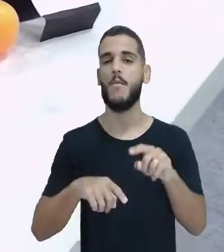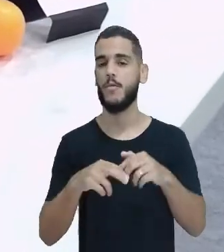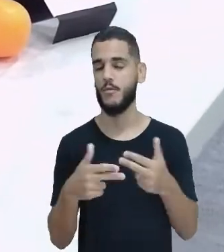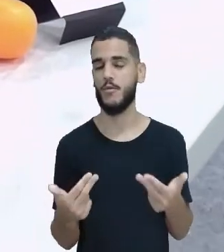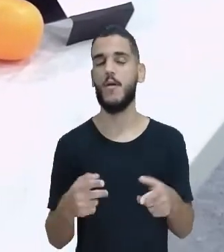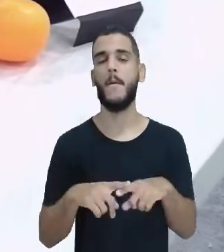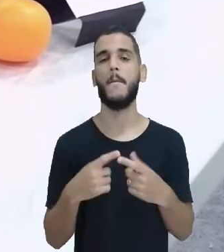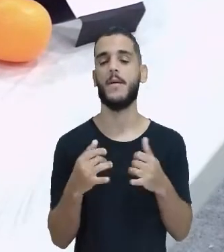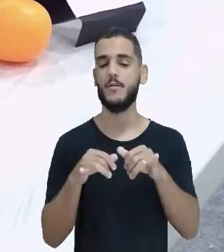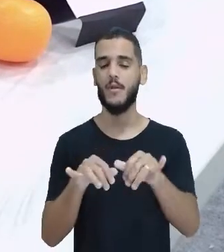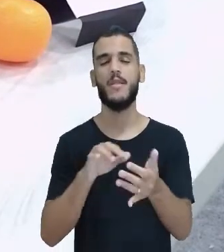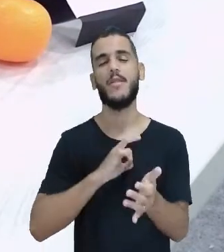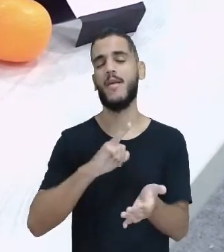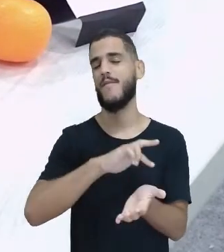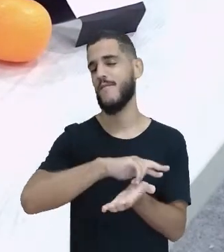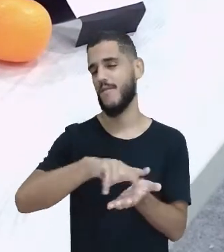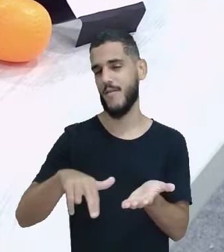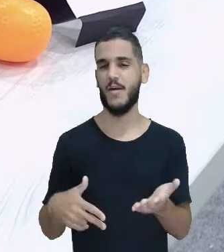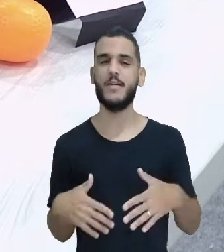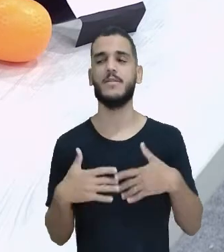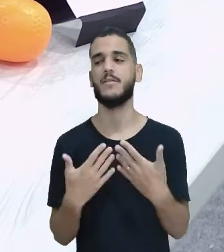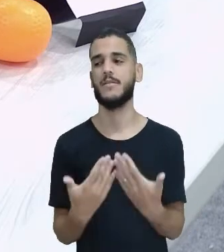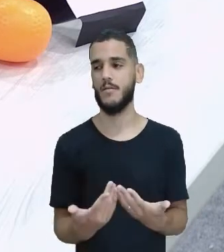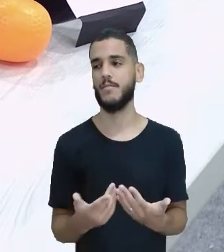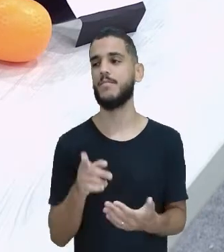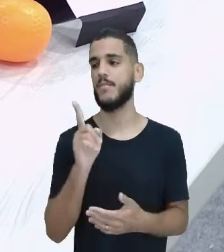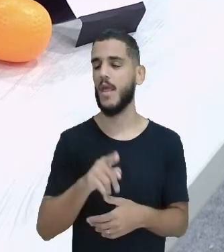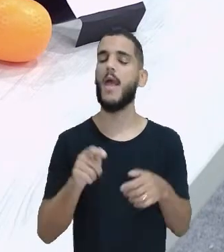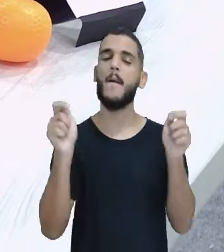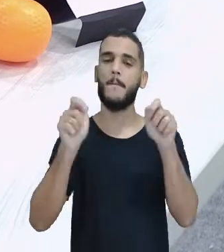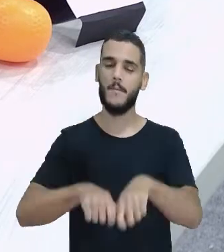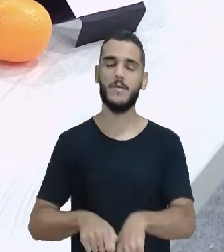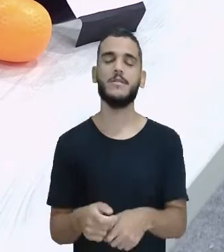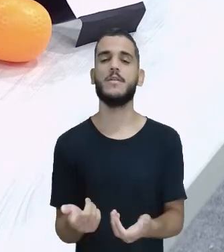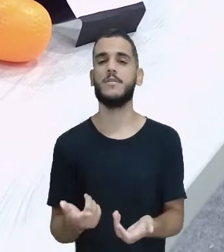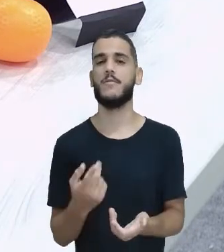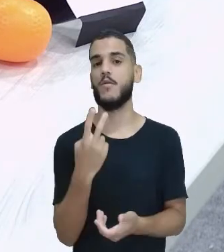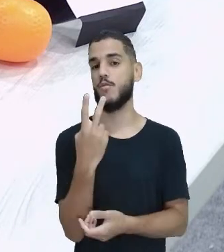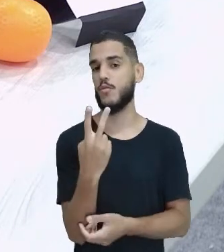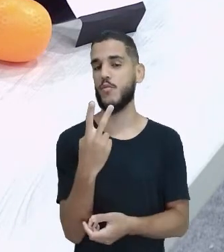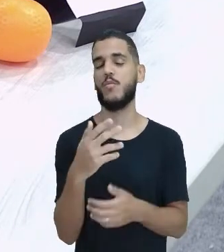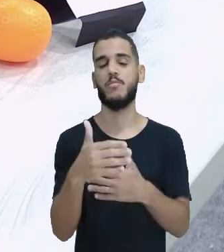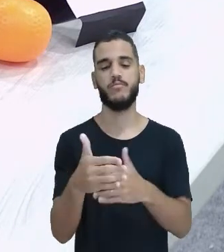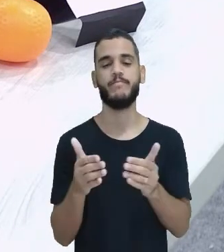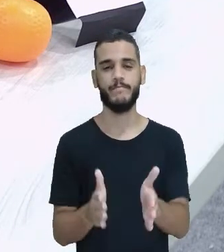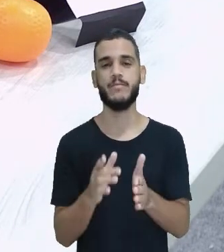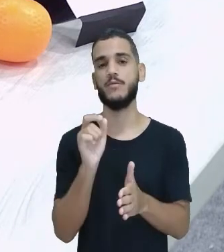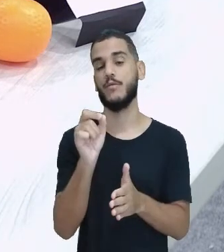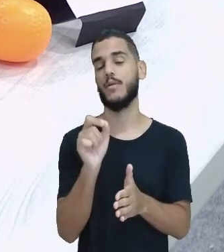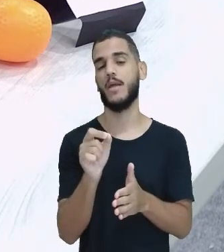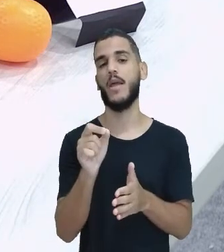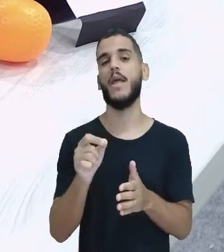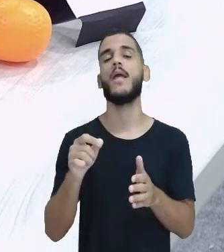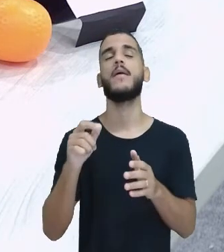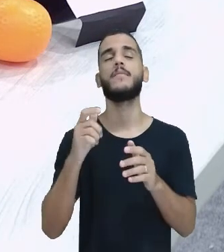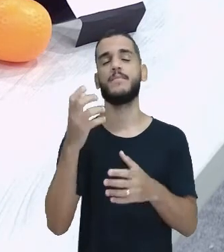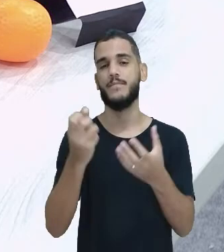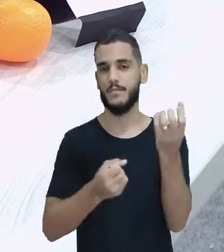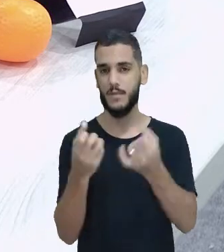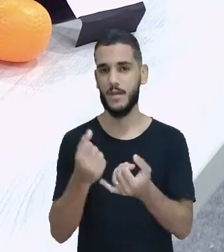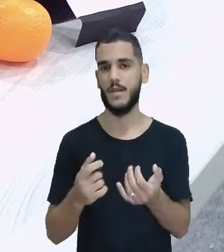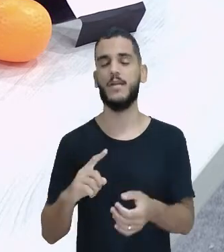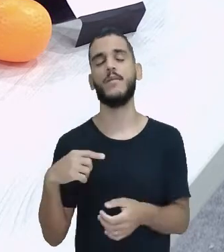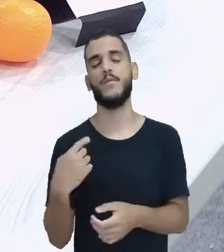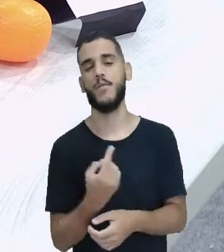mas no supermercado existe mais de um. Então, é sim possível levar duas caixinhas de leite e a gente